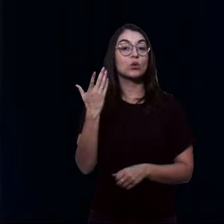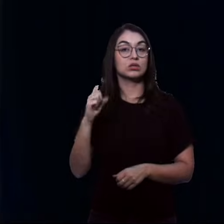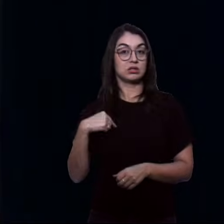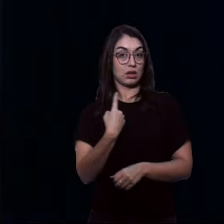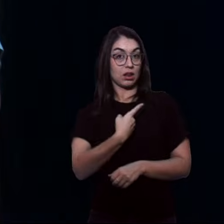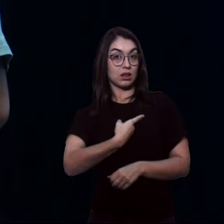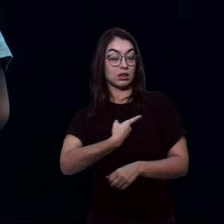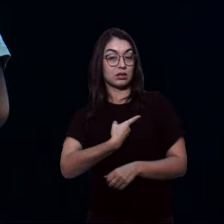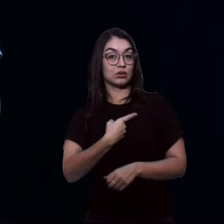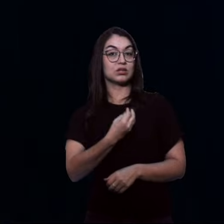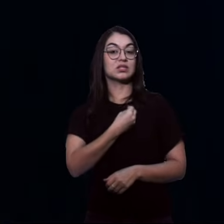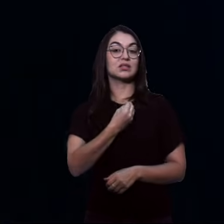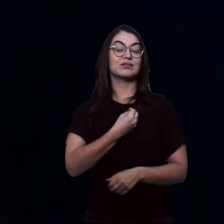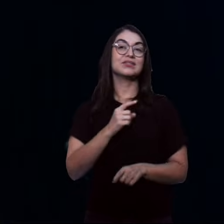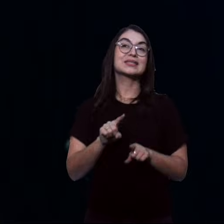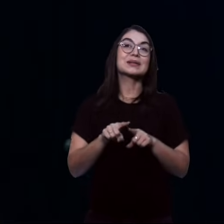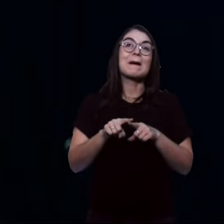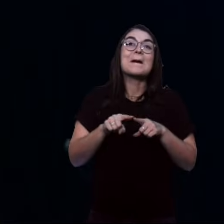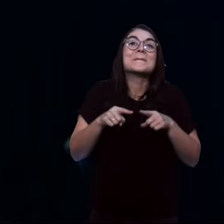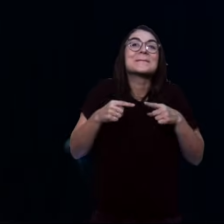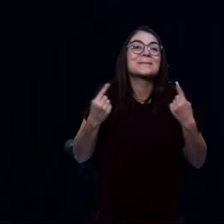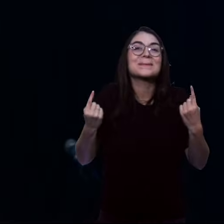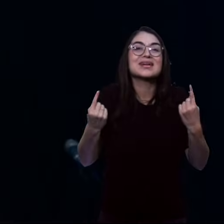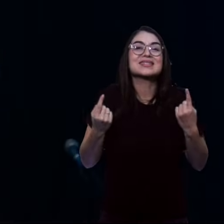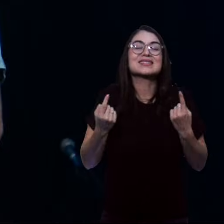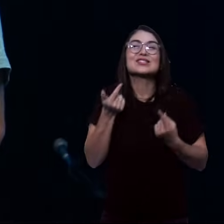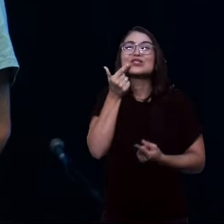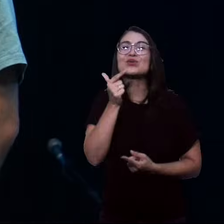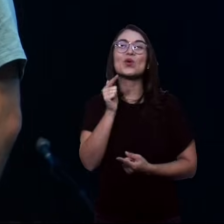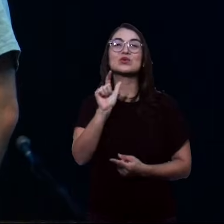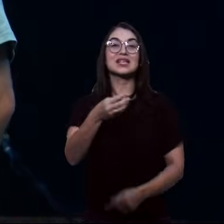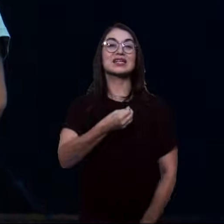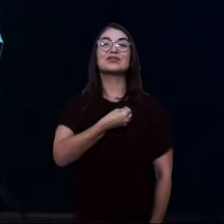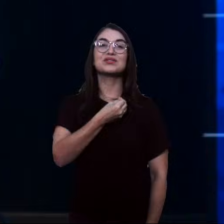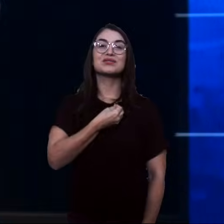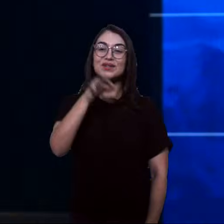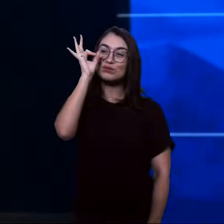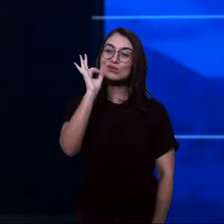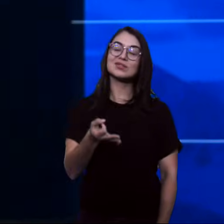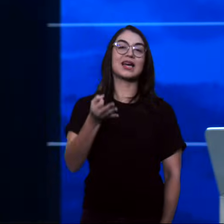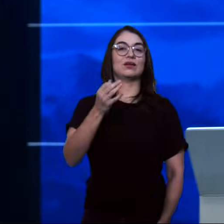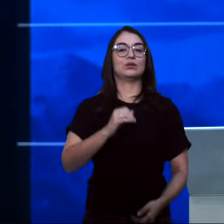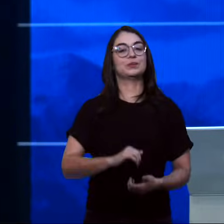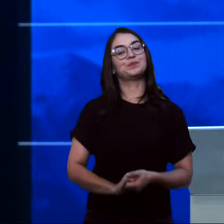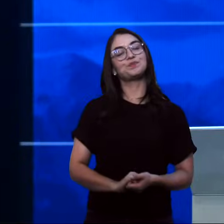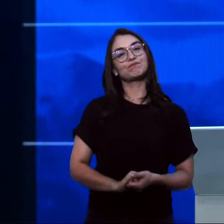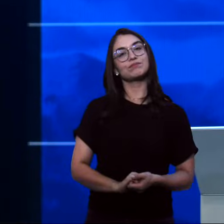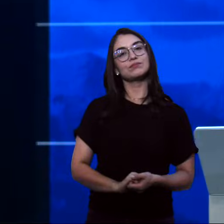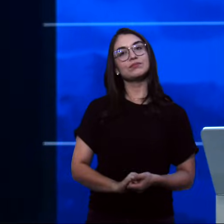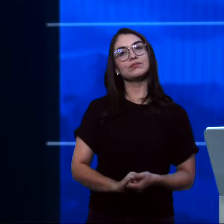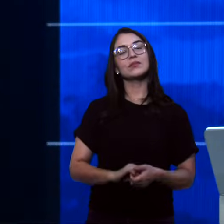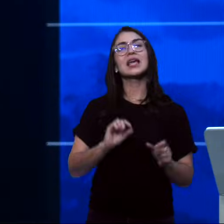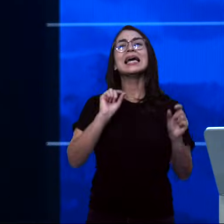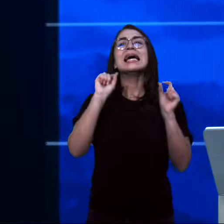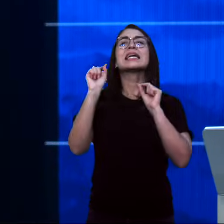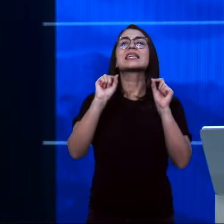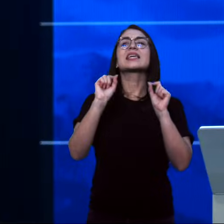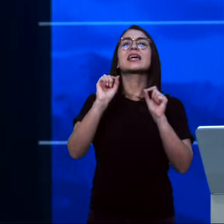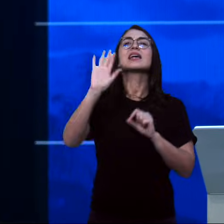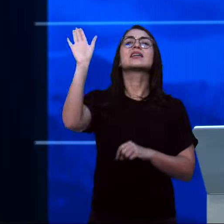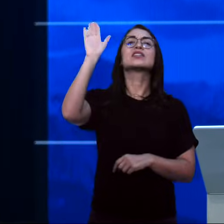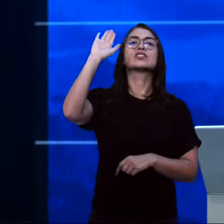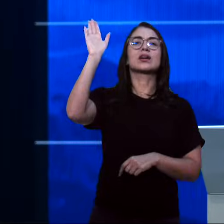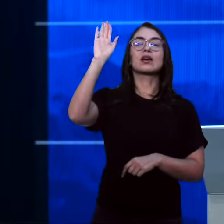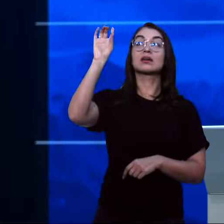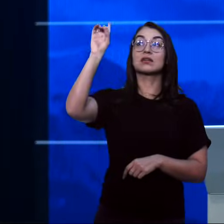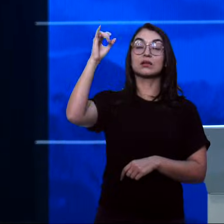a gente não vive isso da maneira certa. Quem aqui já recebeu alguma palavra de Deus sobre o futuro? Você já recebeu uma